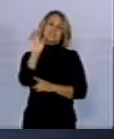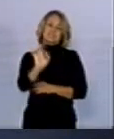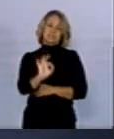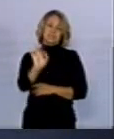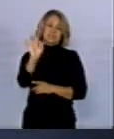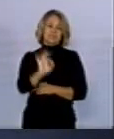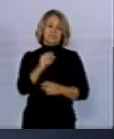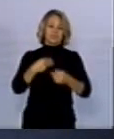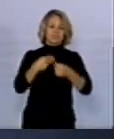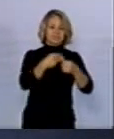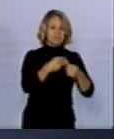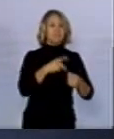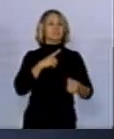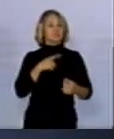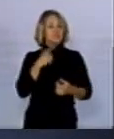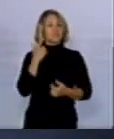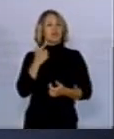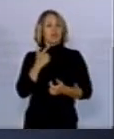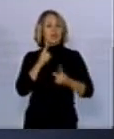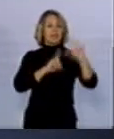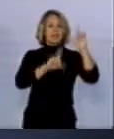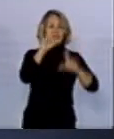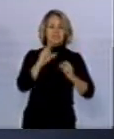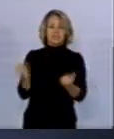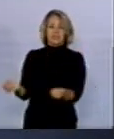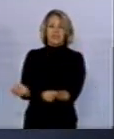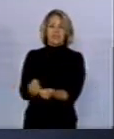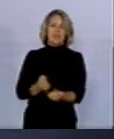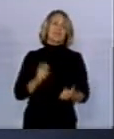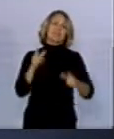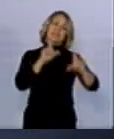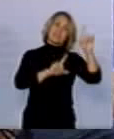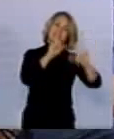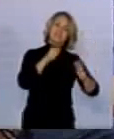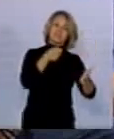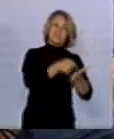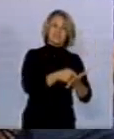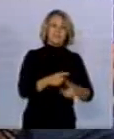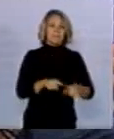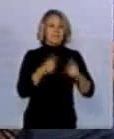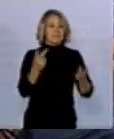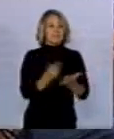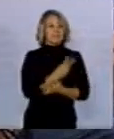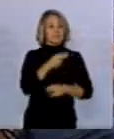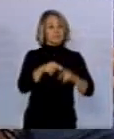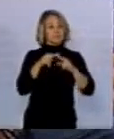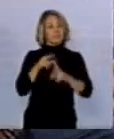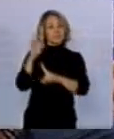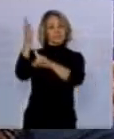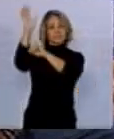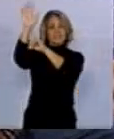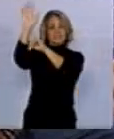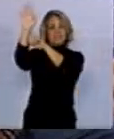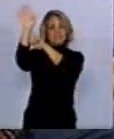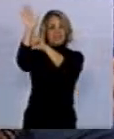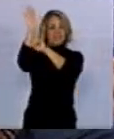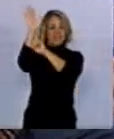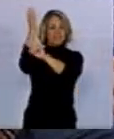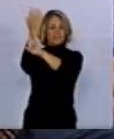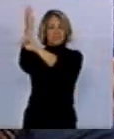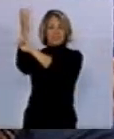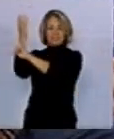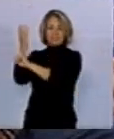cabo. O crescimento mais expressivo do serviço, portanto, se deu por meio do satélite, o DTH, que tem uma